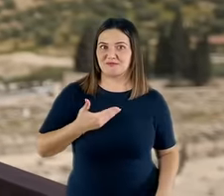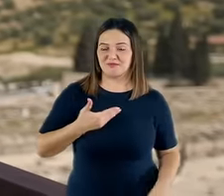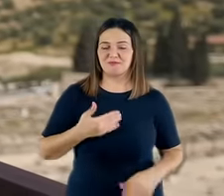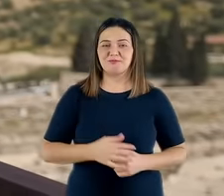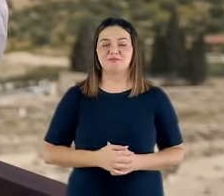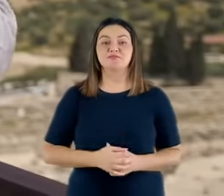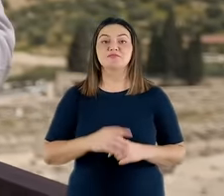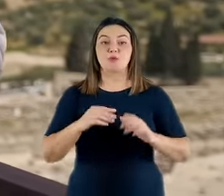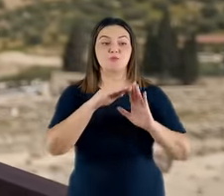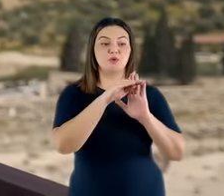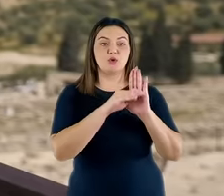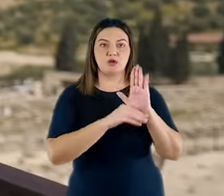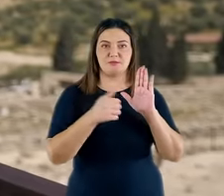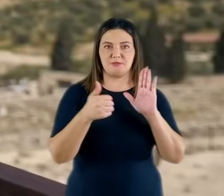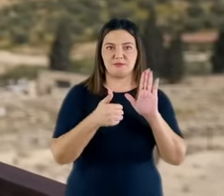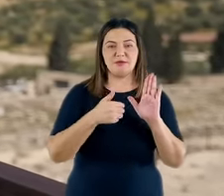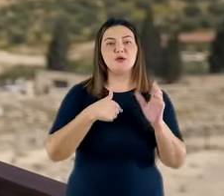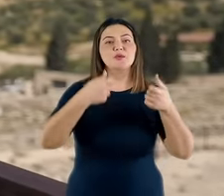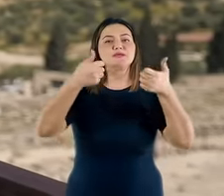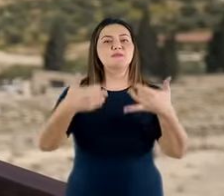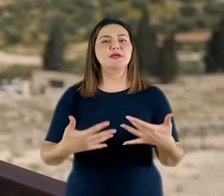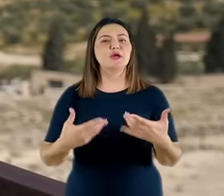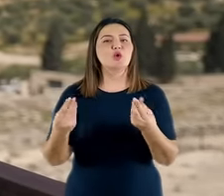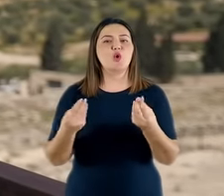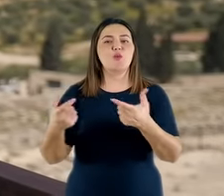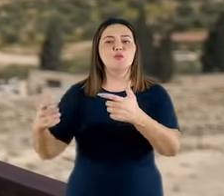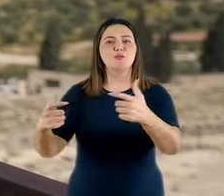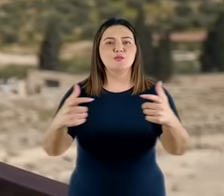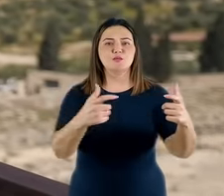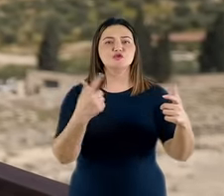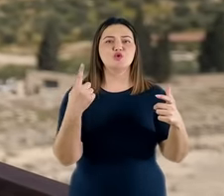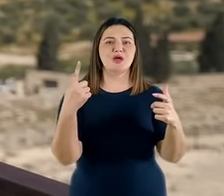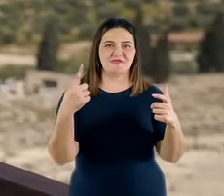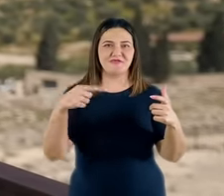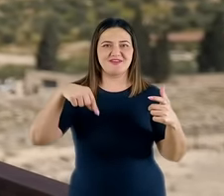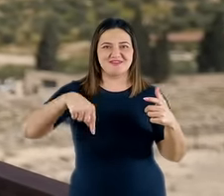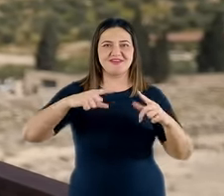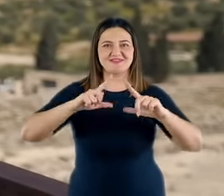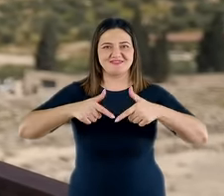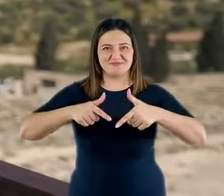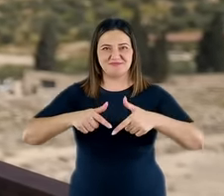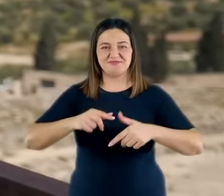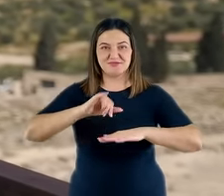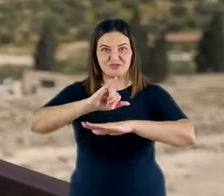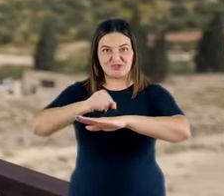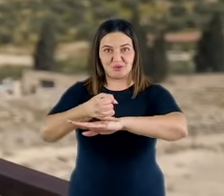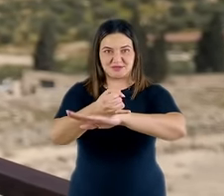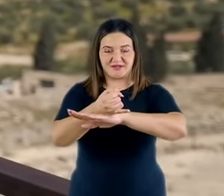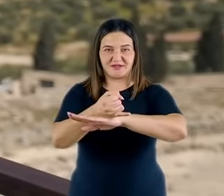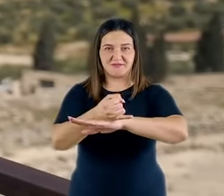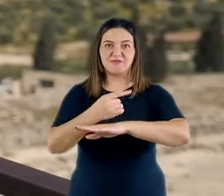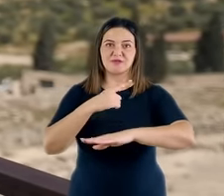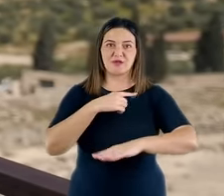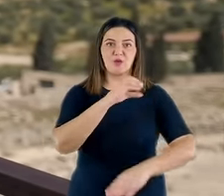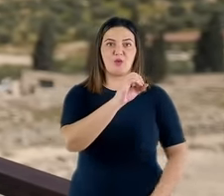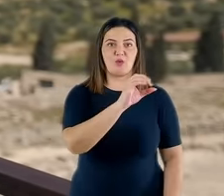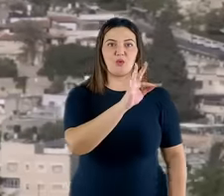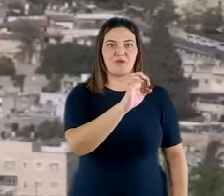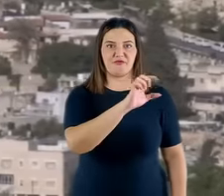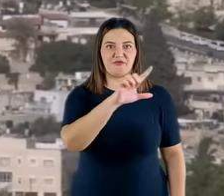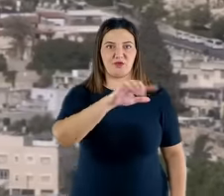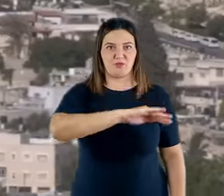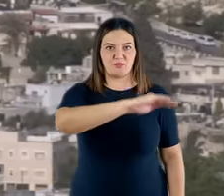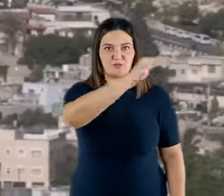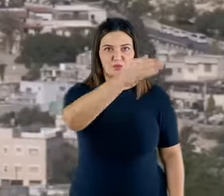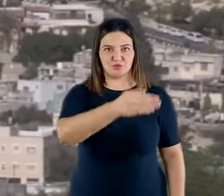amigos. Mas naquele programa, eu falei um pouco sobre a geografia de Jerusalém. Vamos repetir alguma coisa que nós já vimos. Eu falei do Ofel,